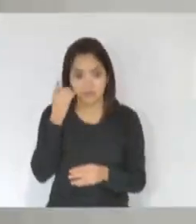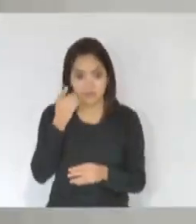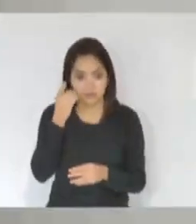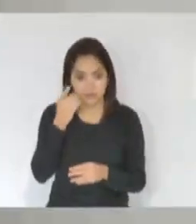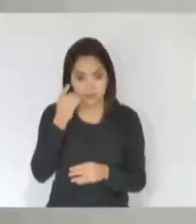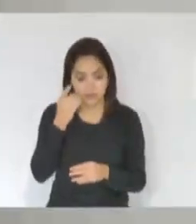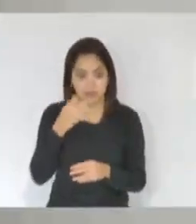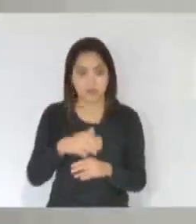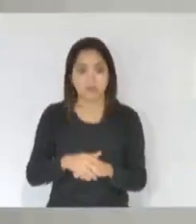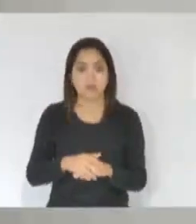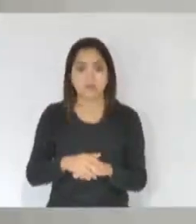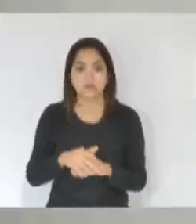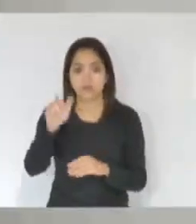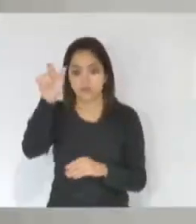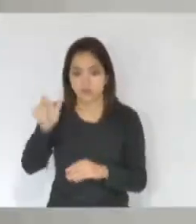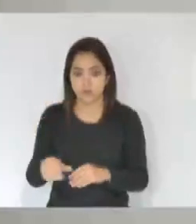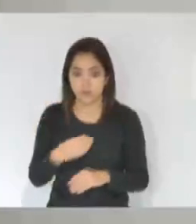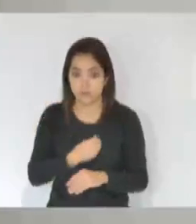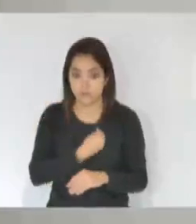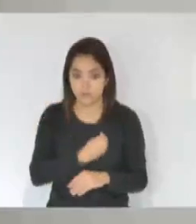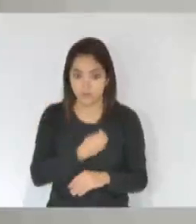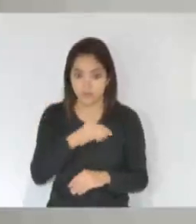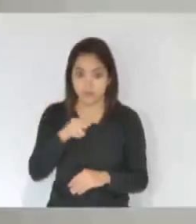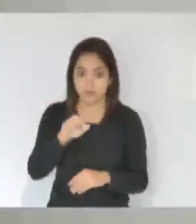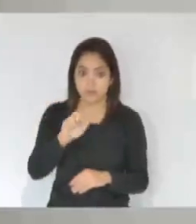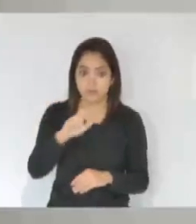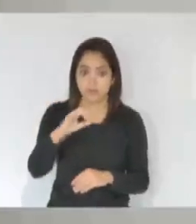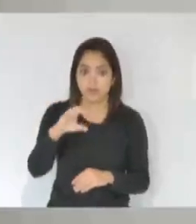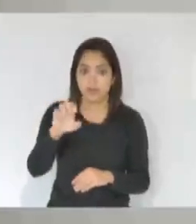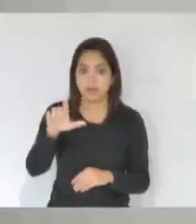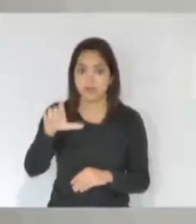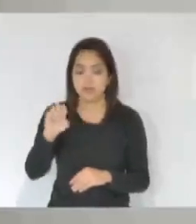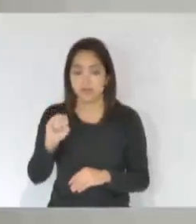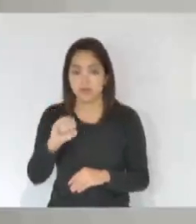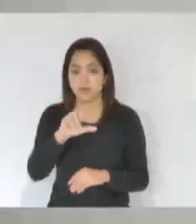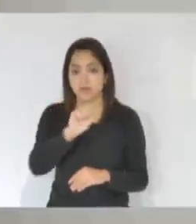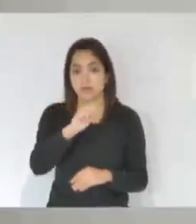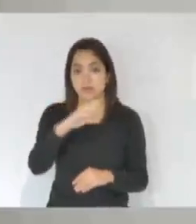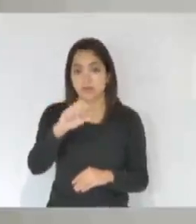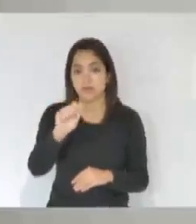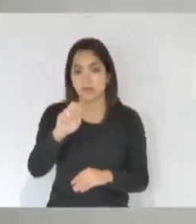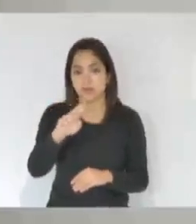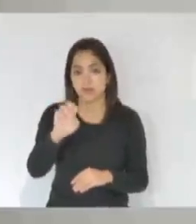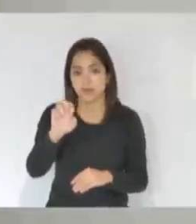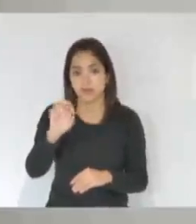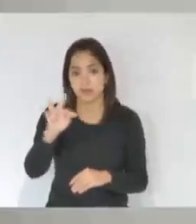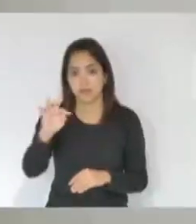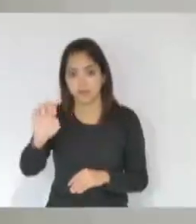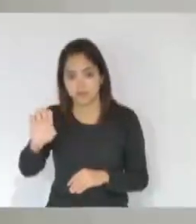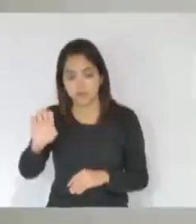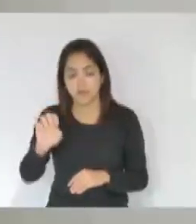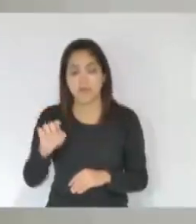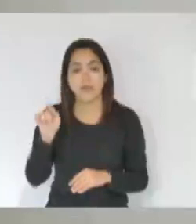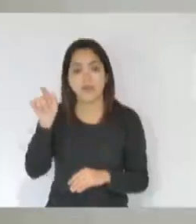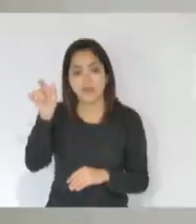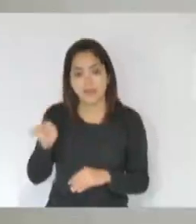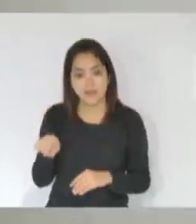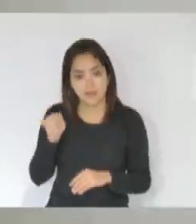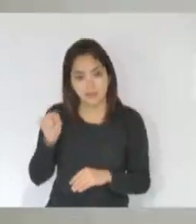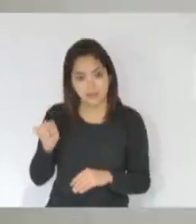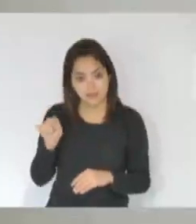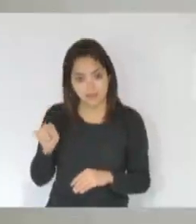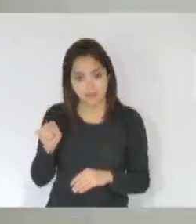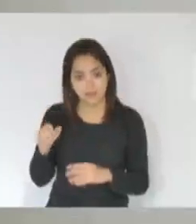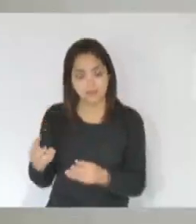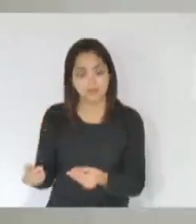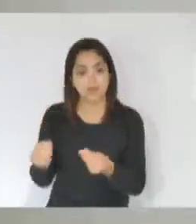presença do senhor Marcelo Petrelli, da CAERT. Ele veio nos trazer um pacote